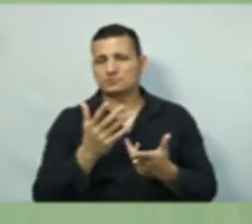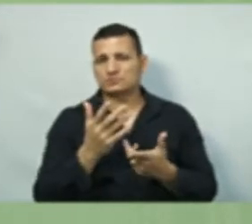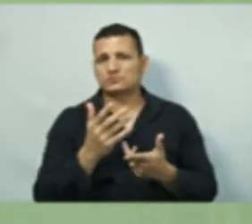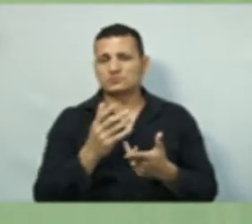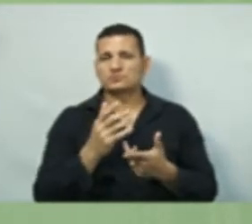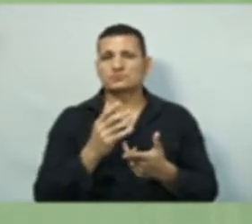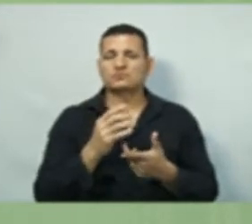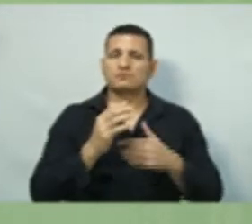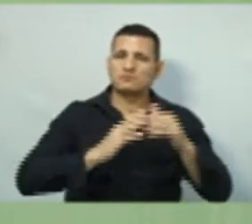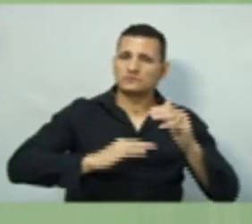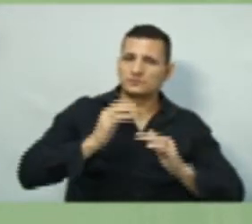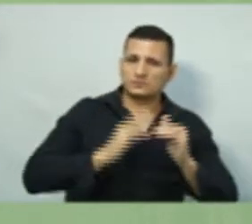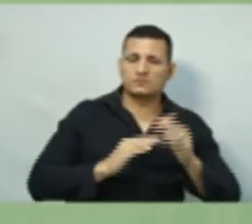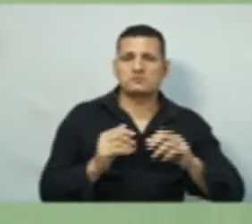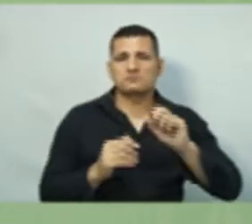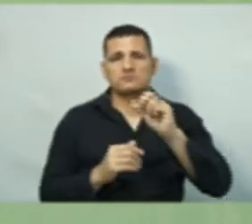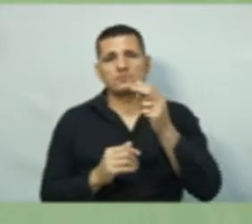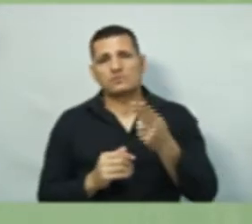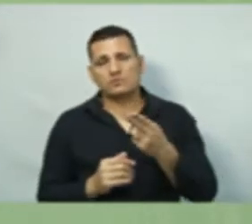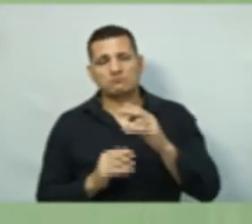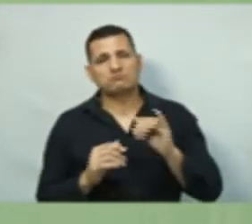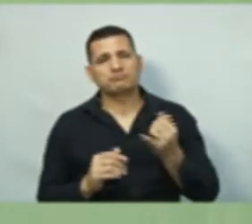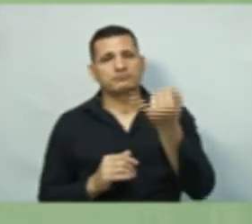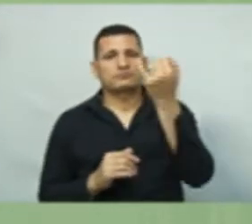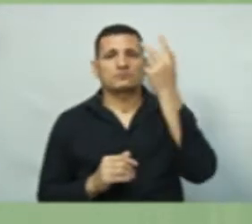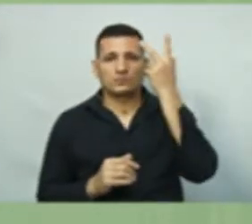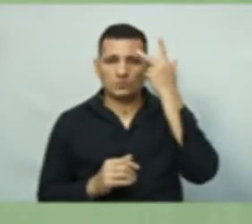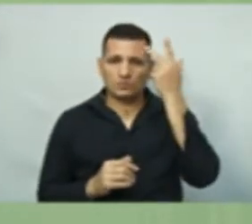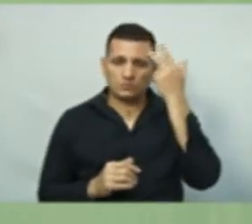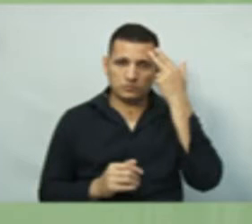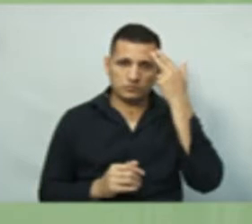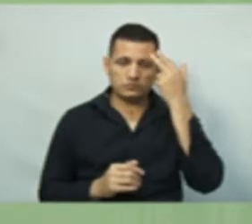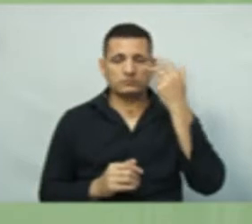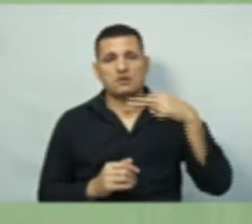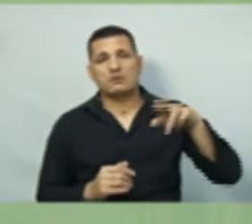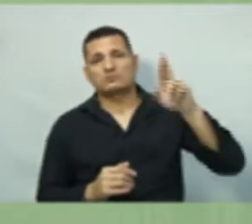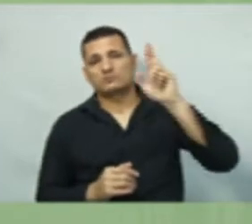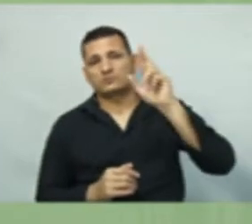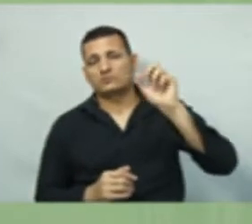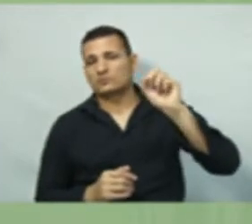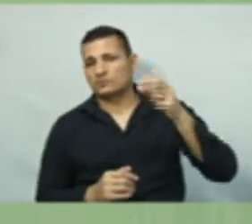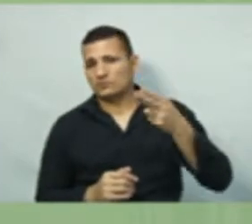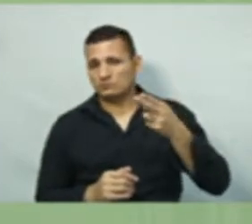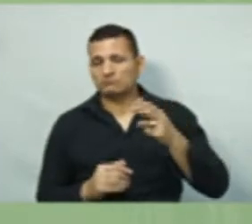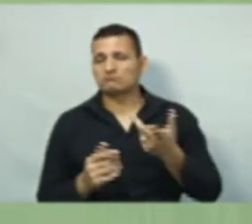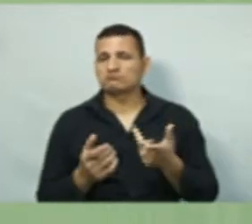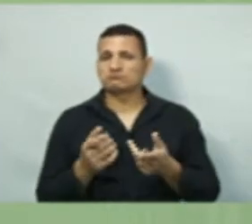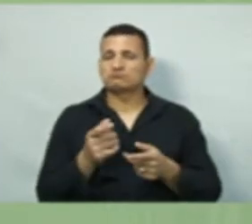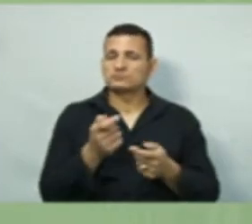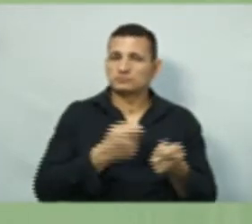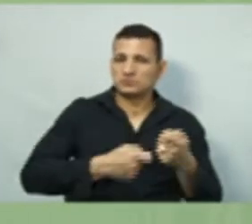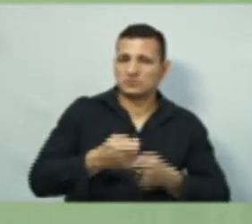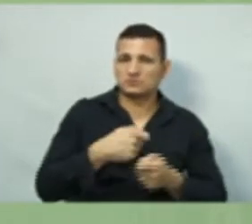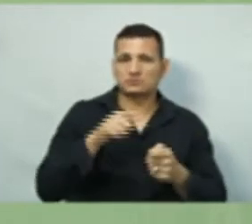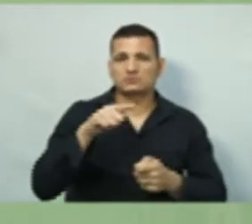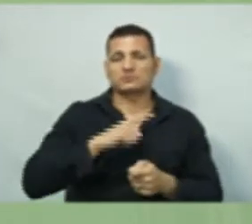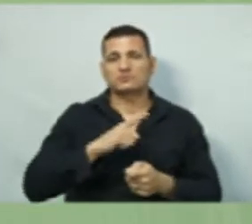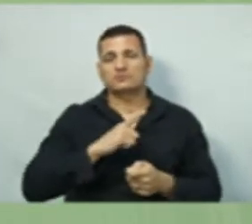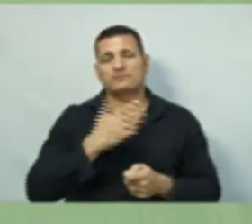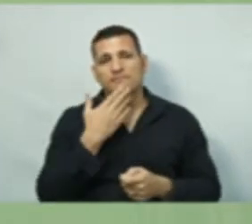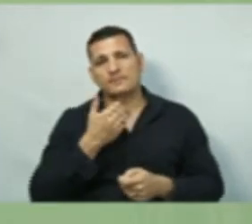ou profissionais com proveito comum, autonomia e autogestão para obterem melhor qualificação, renda,